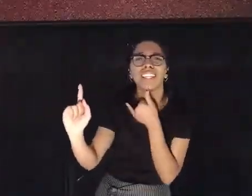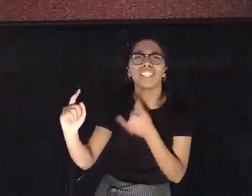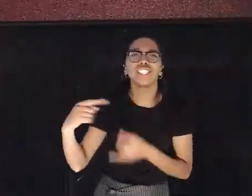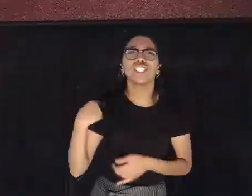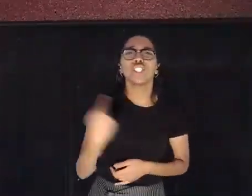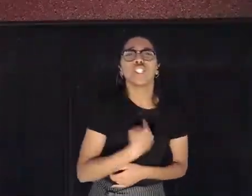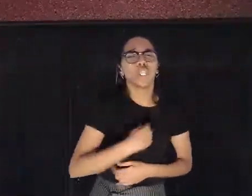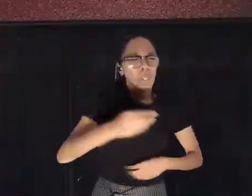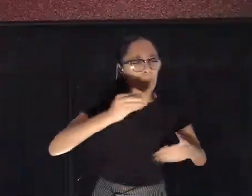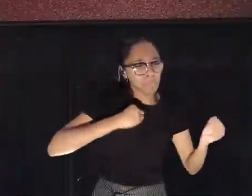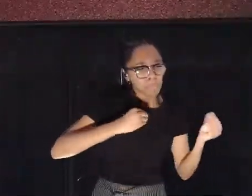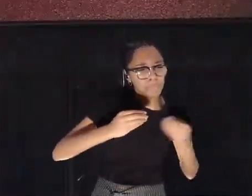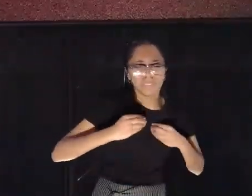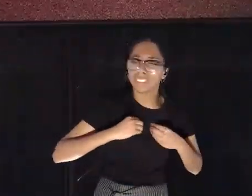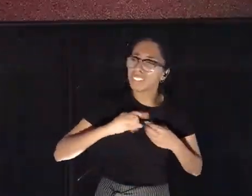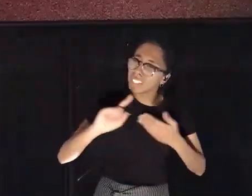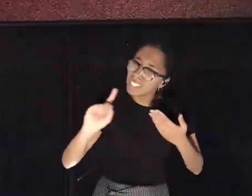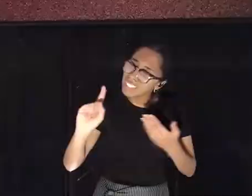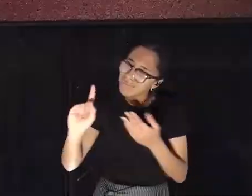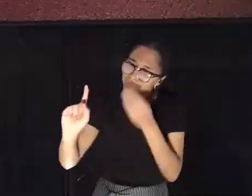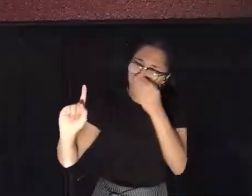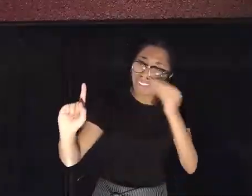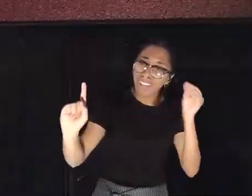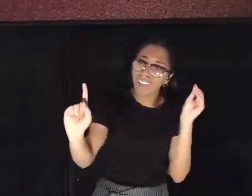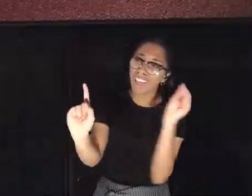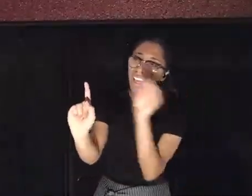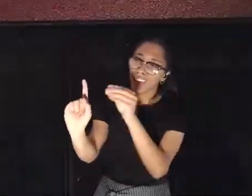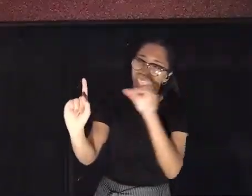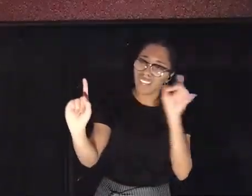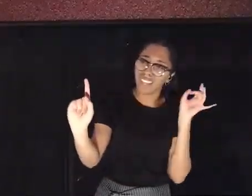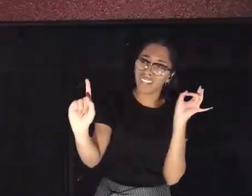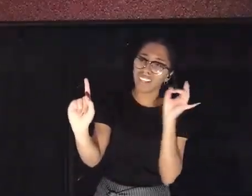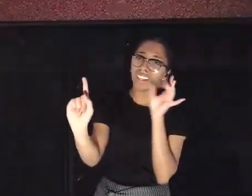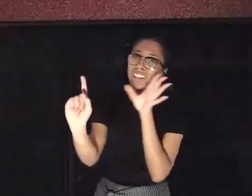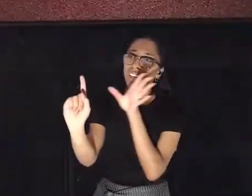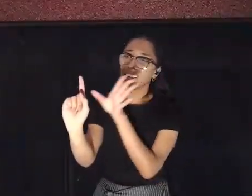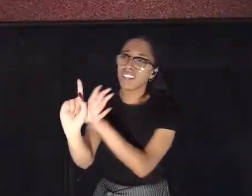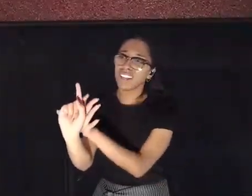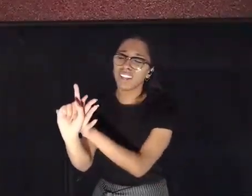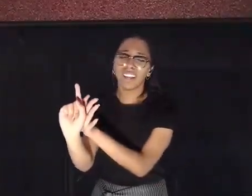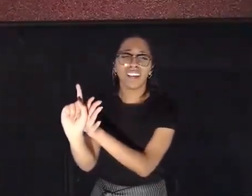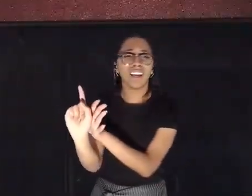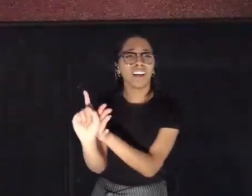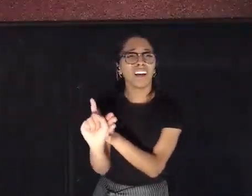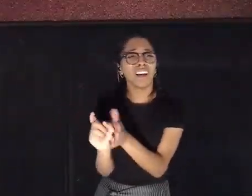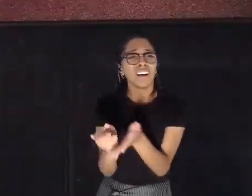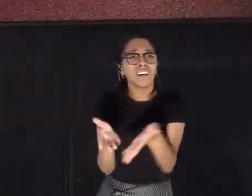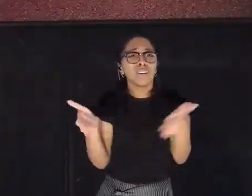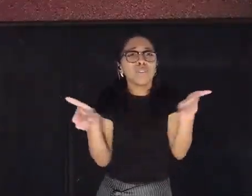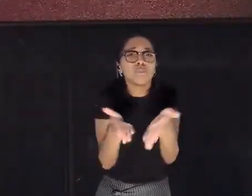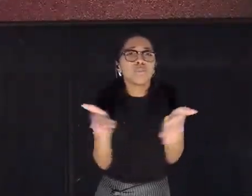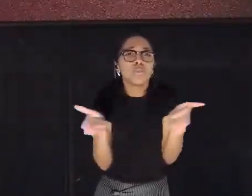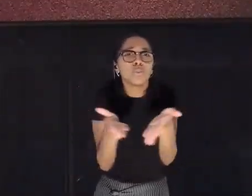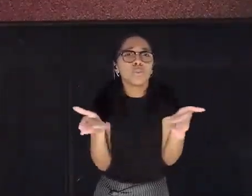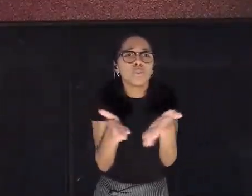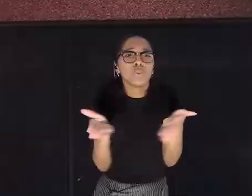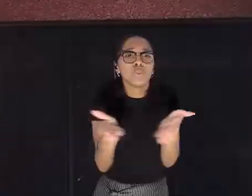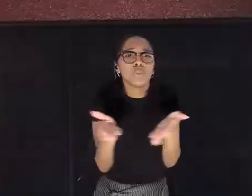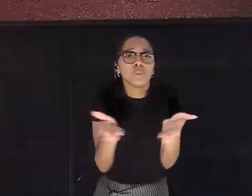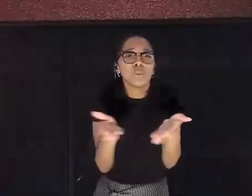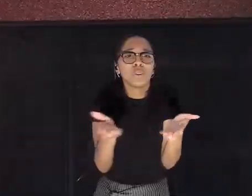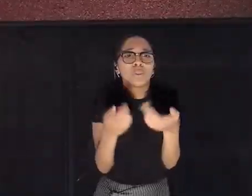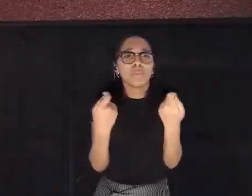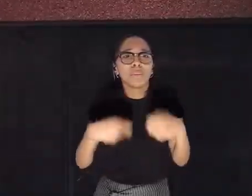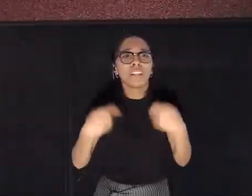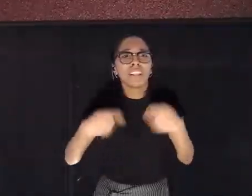nós negligenciamos a sua presença, se nós quebramos a comunhão, hoje é dia de nós recuperarmos a comunhão com o Espírito.